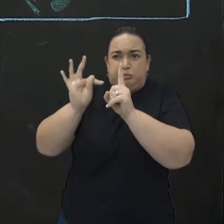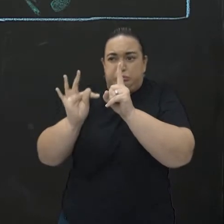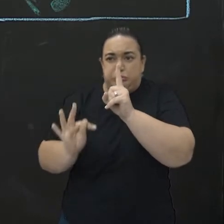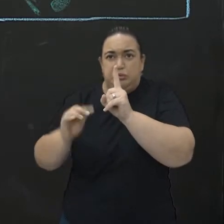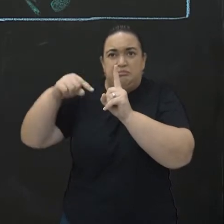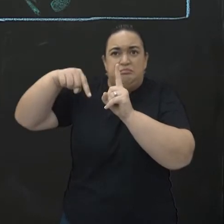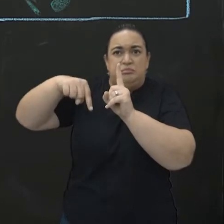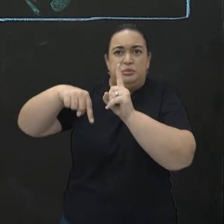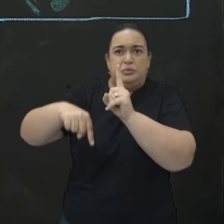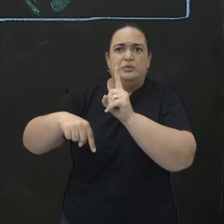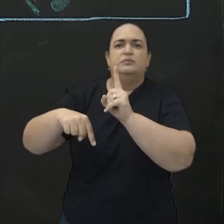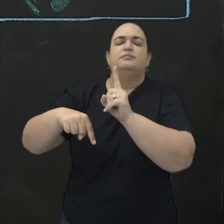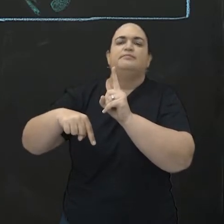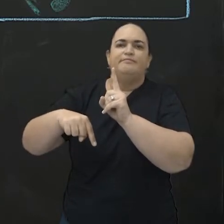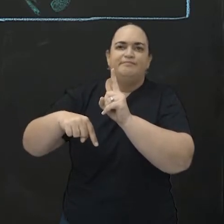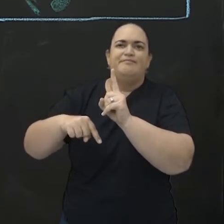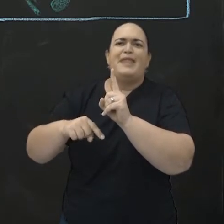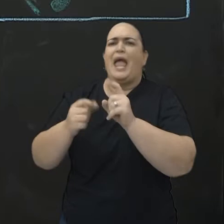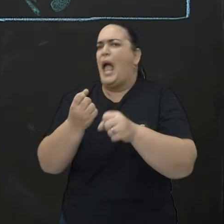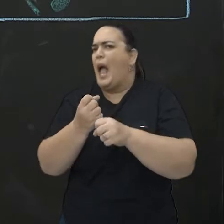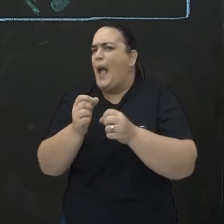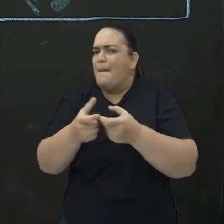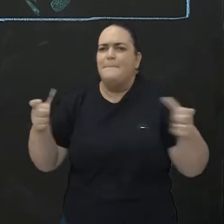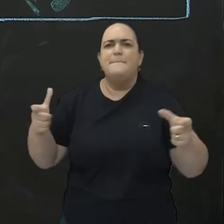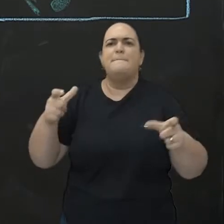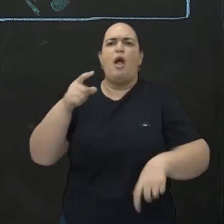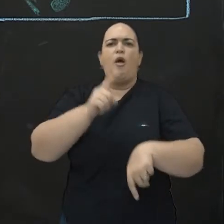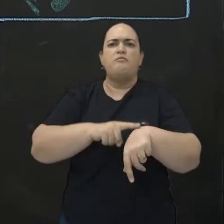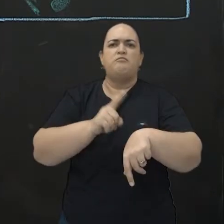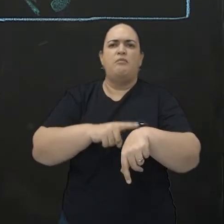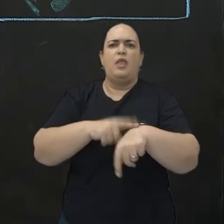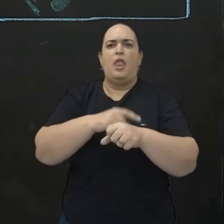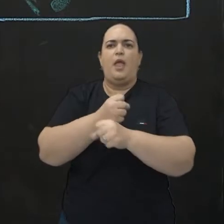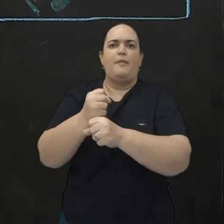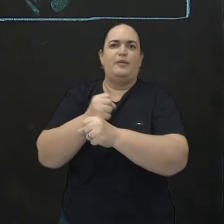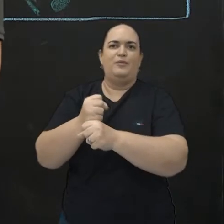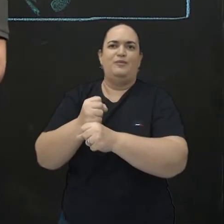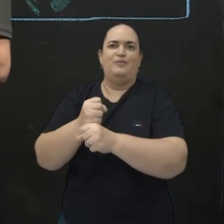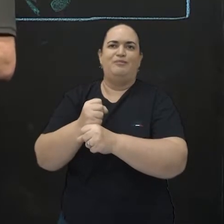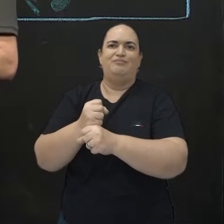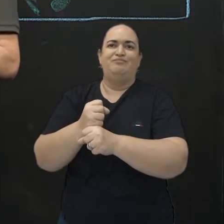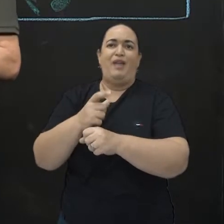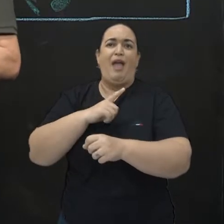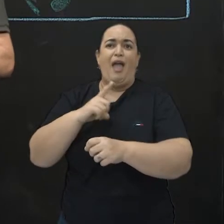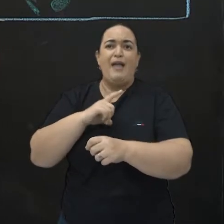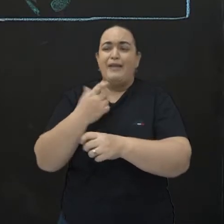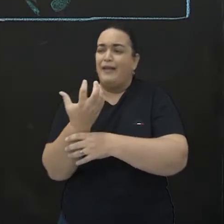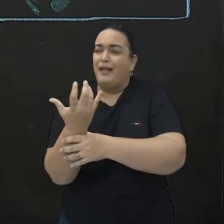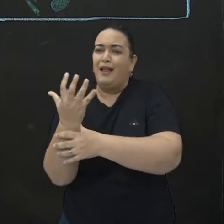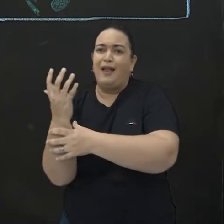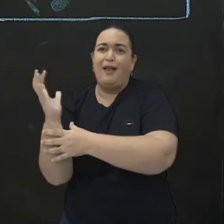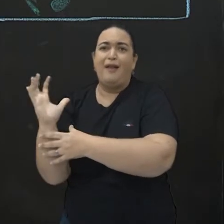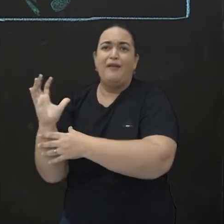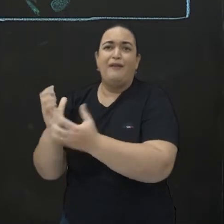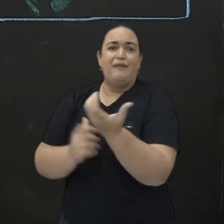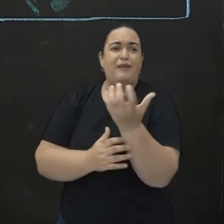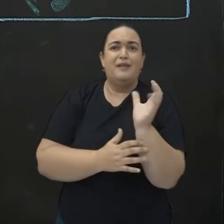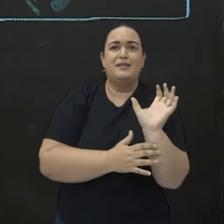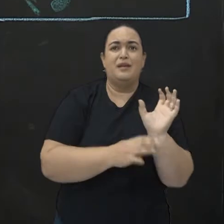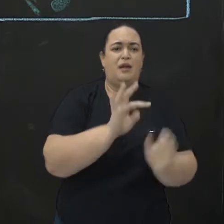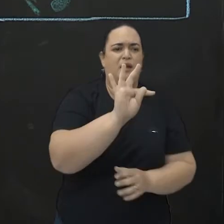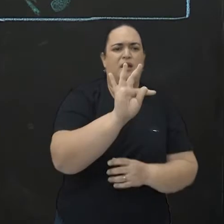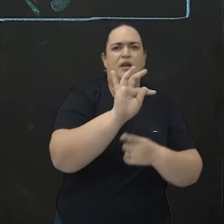ano. Essa situação acaba conferindo a organização vegetacional diferenciada, que é a taiga e